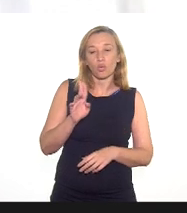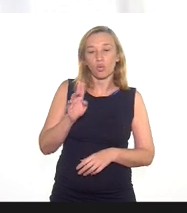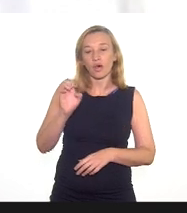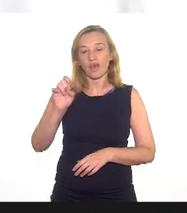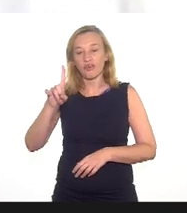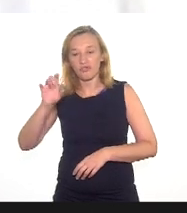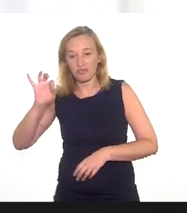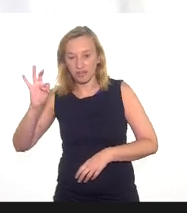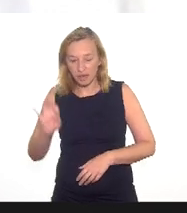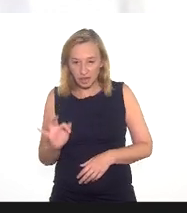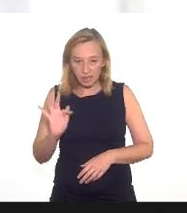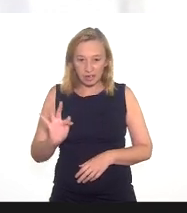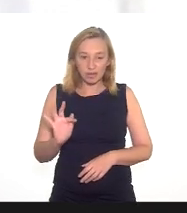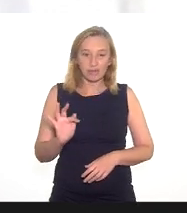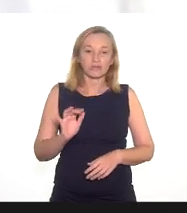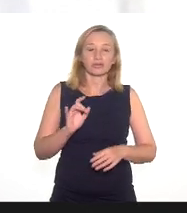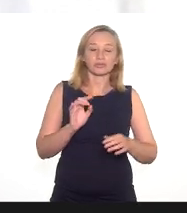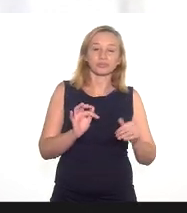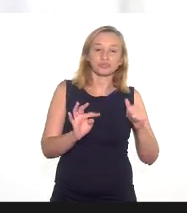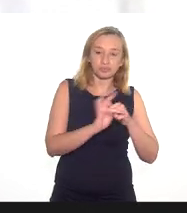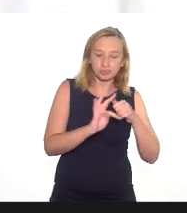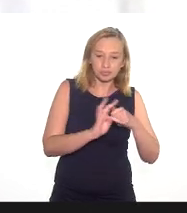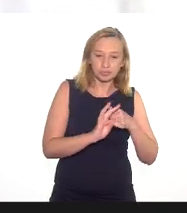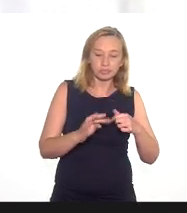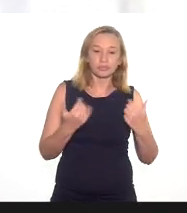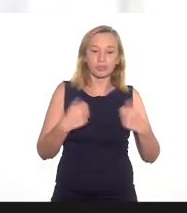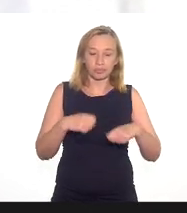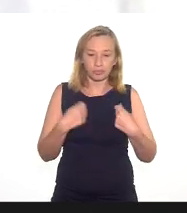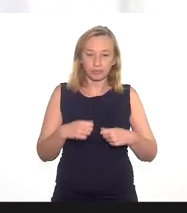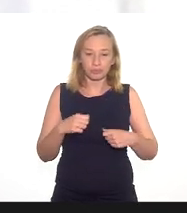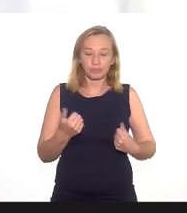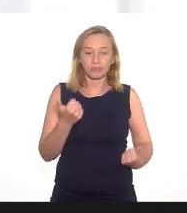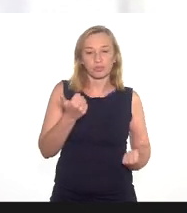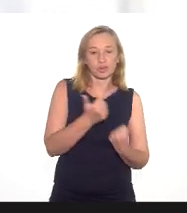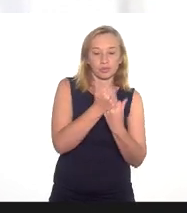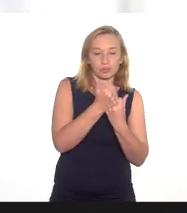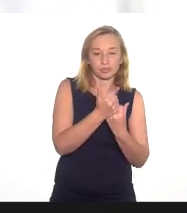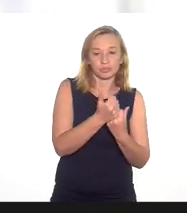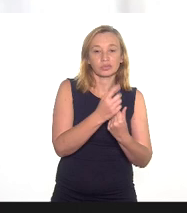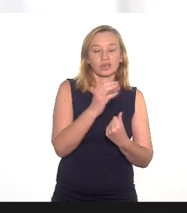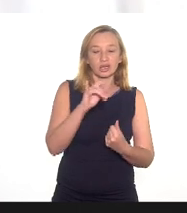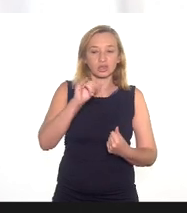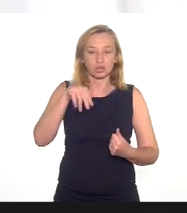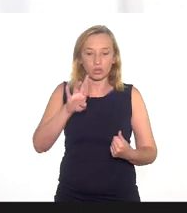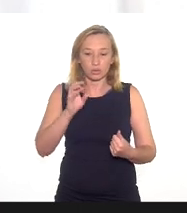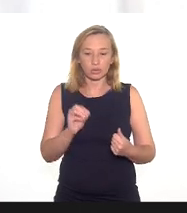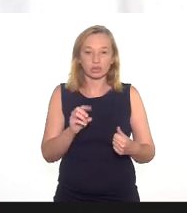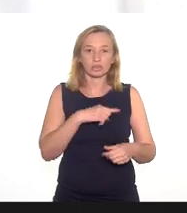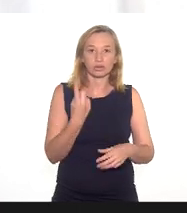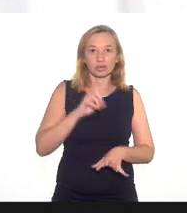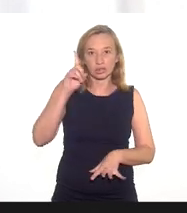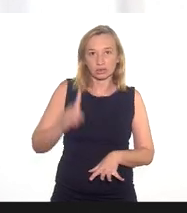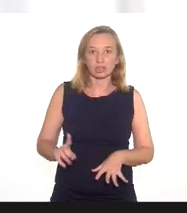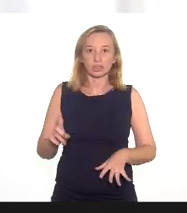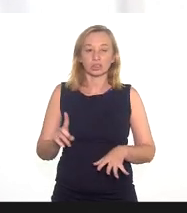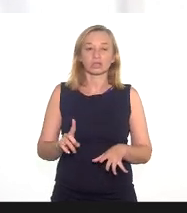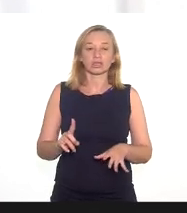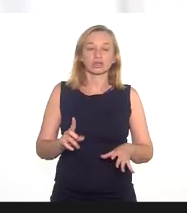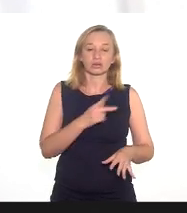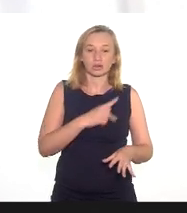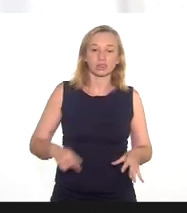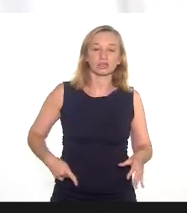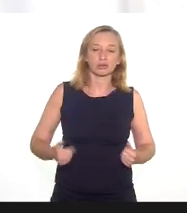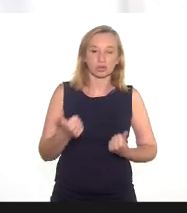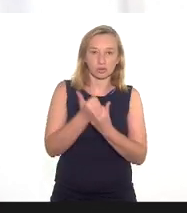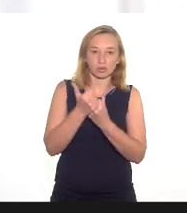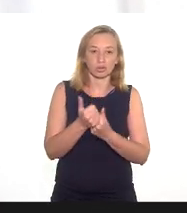FATEC, Antônio Sarlo é FATEC, a gente tem que dar o devido suporte para Antônio Sarlo. Então, as nossas diretorias, a presidência, está aqui para dar esse devido